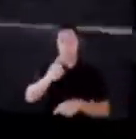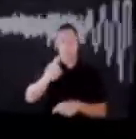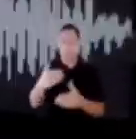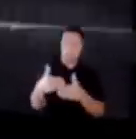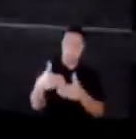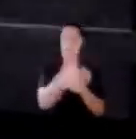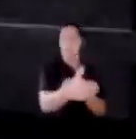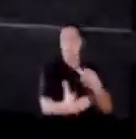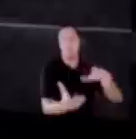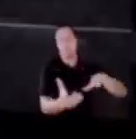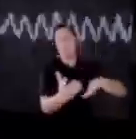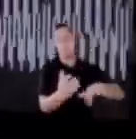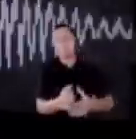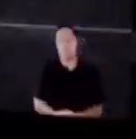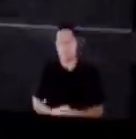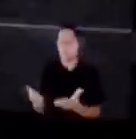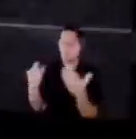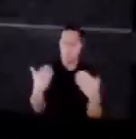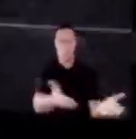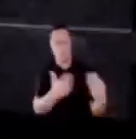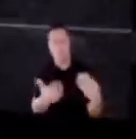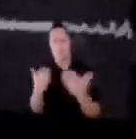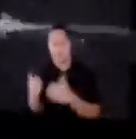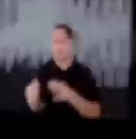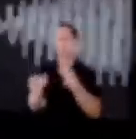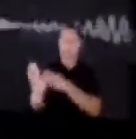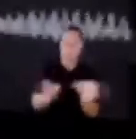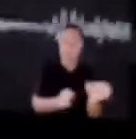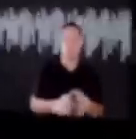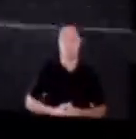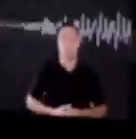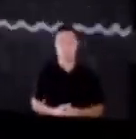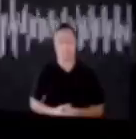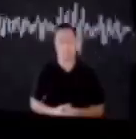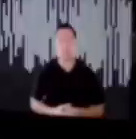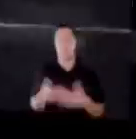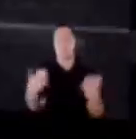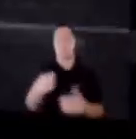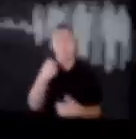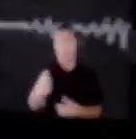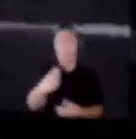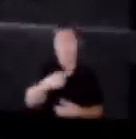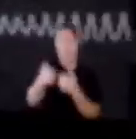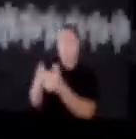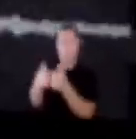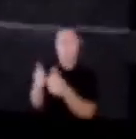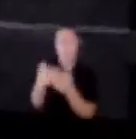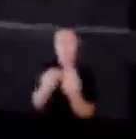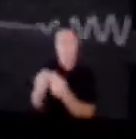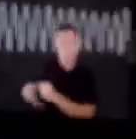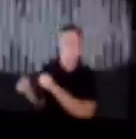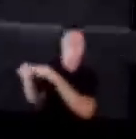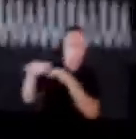nacional chega se Organize essas caravanas que vão chegar elas já vão direto para frente do congresso